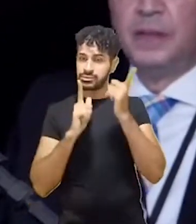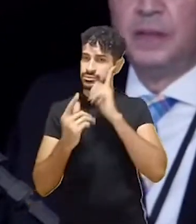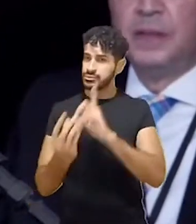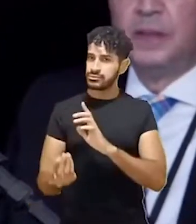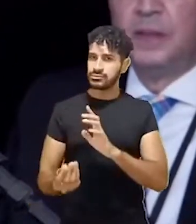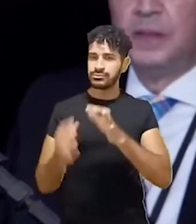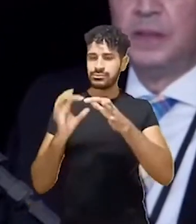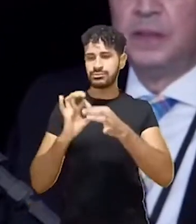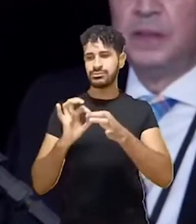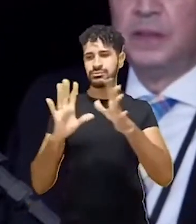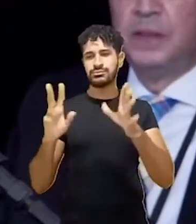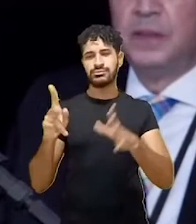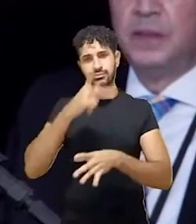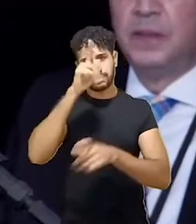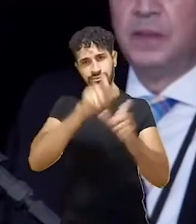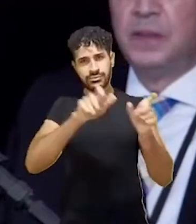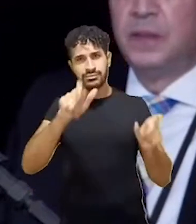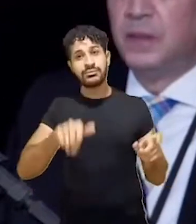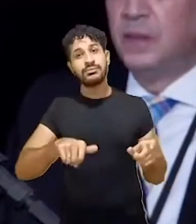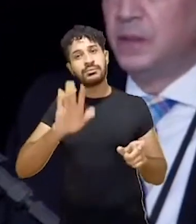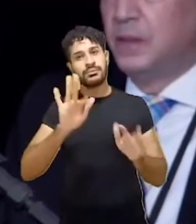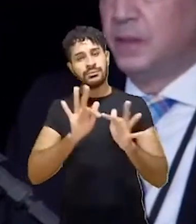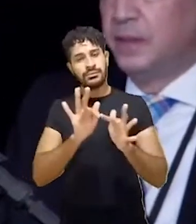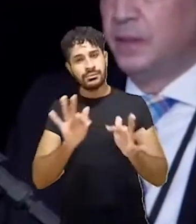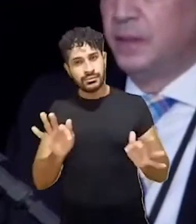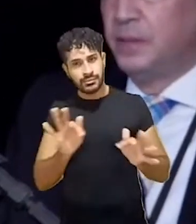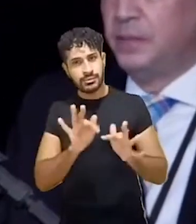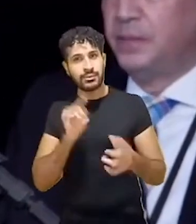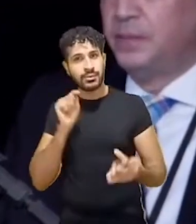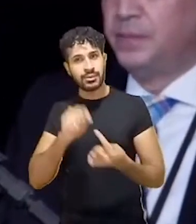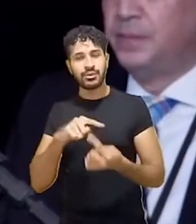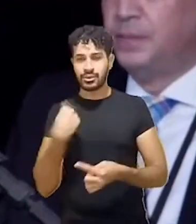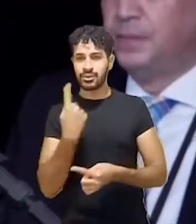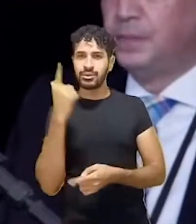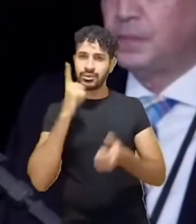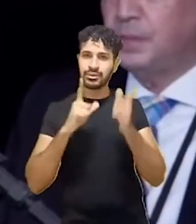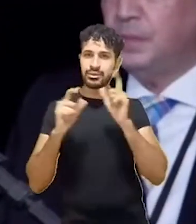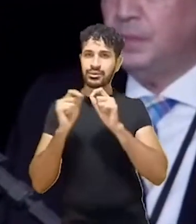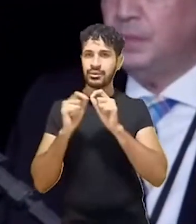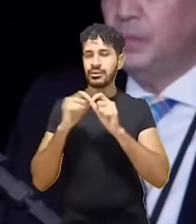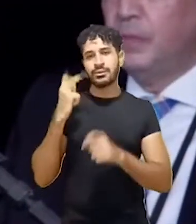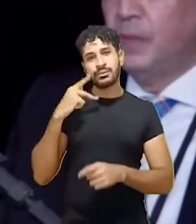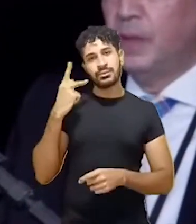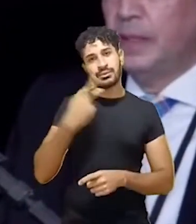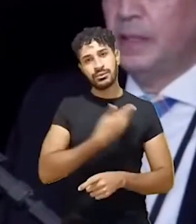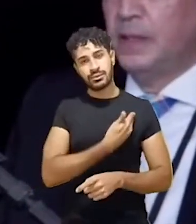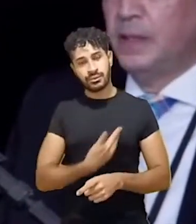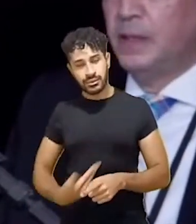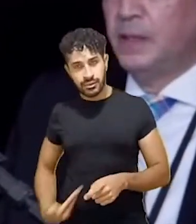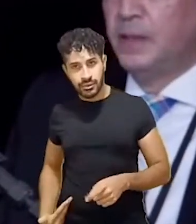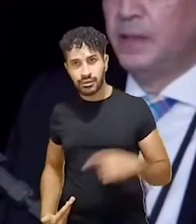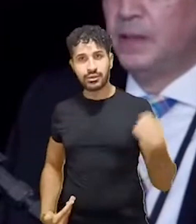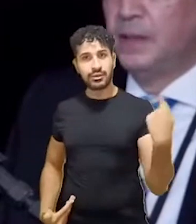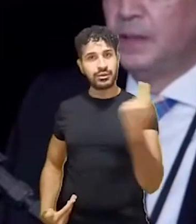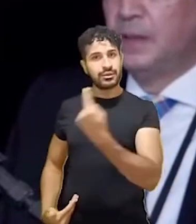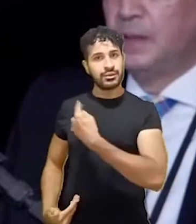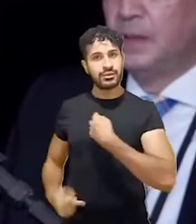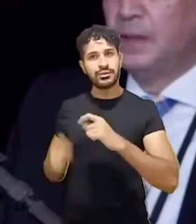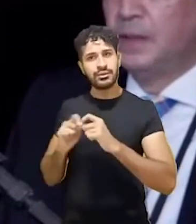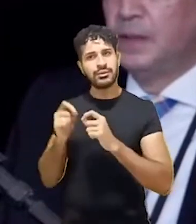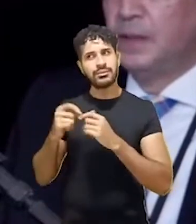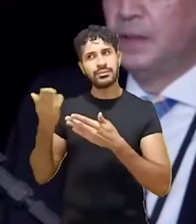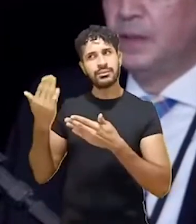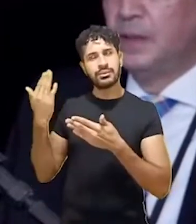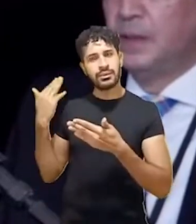à disposição das pessoas mais necessitadas para que a gente possa fazer as políticas públicas que nós fizemos uma vez